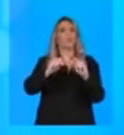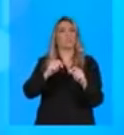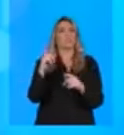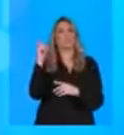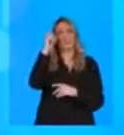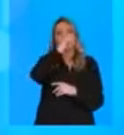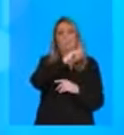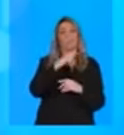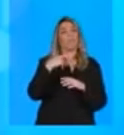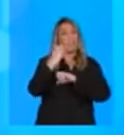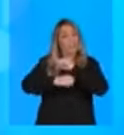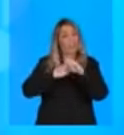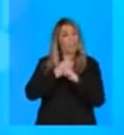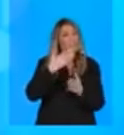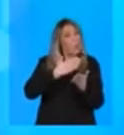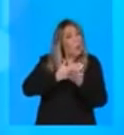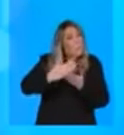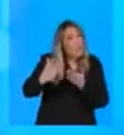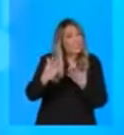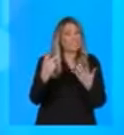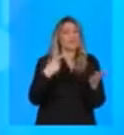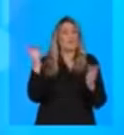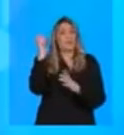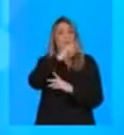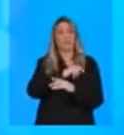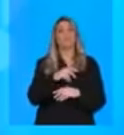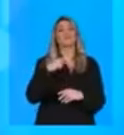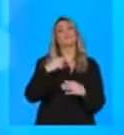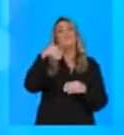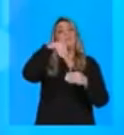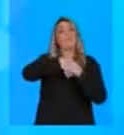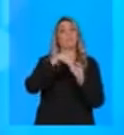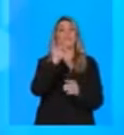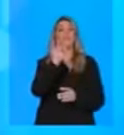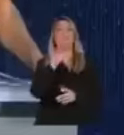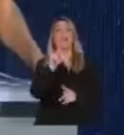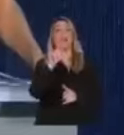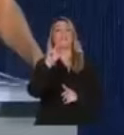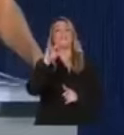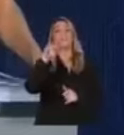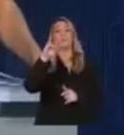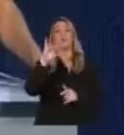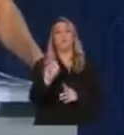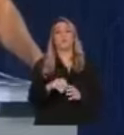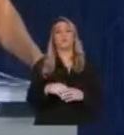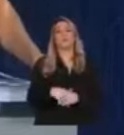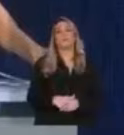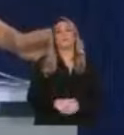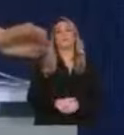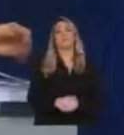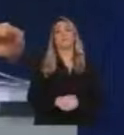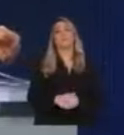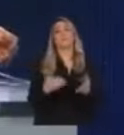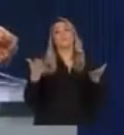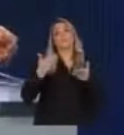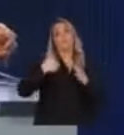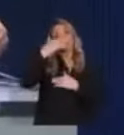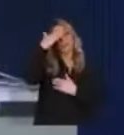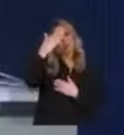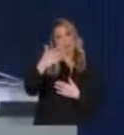enfrentaremos a partir do ano que vem com liberdade e Independência vote Flávio bolsonaro Prefeito 20 Obrigada candidato mais